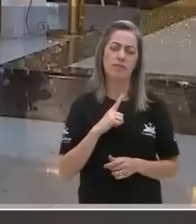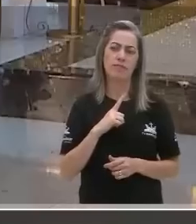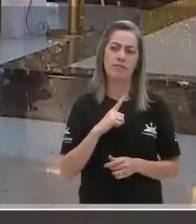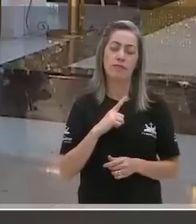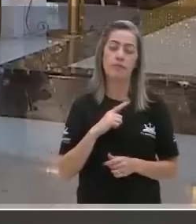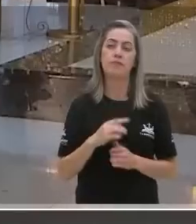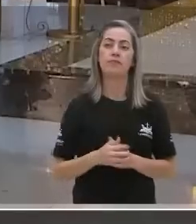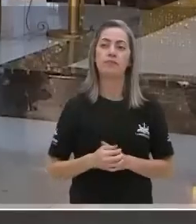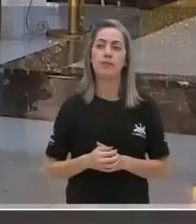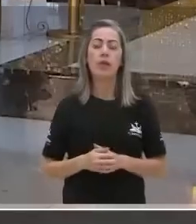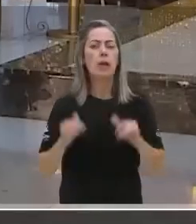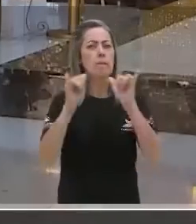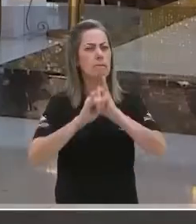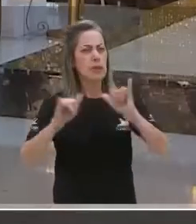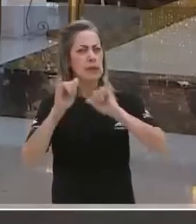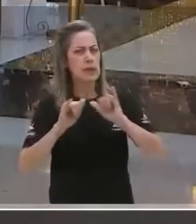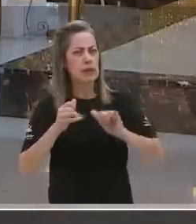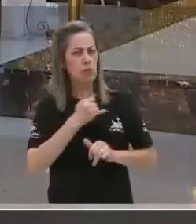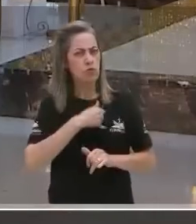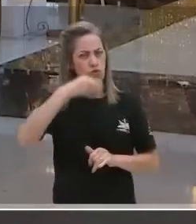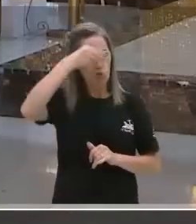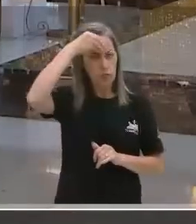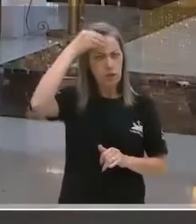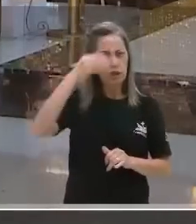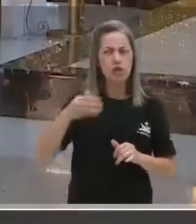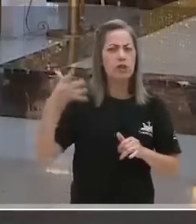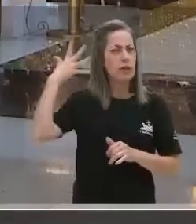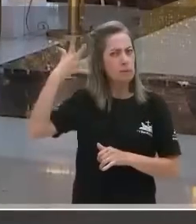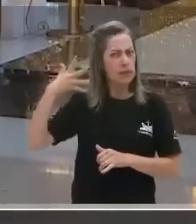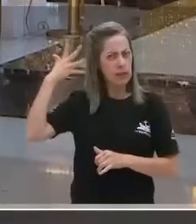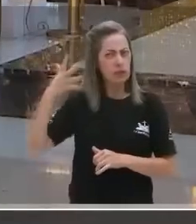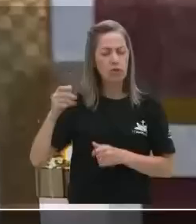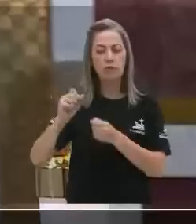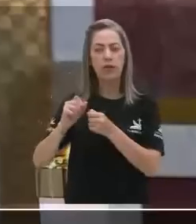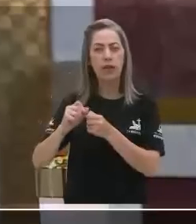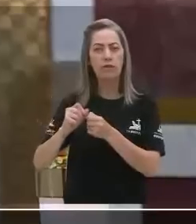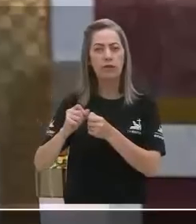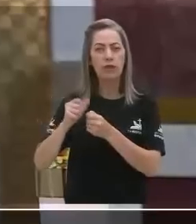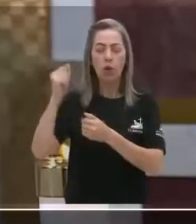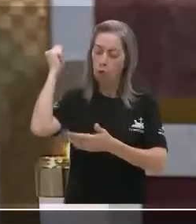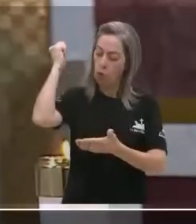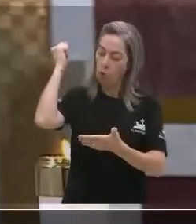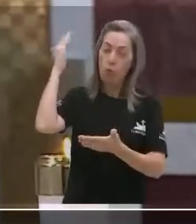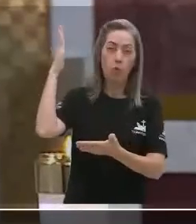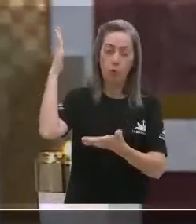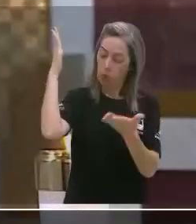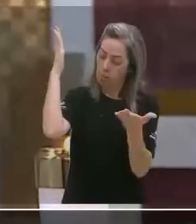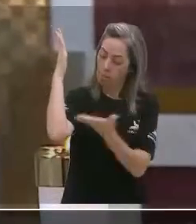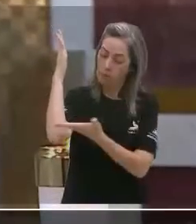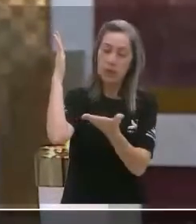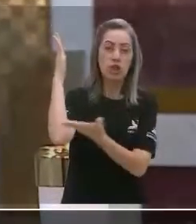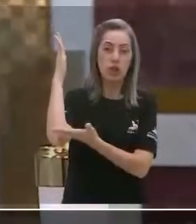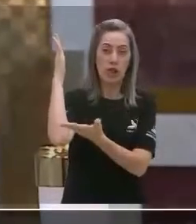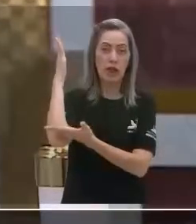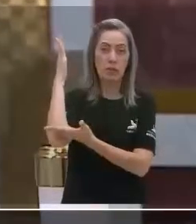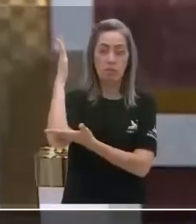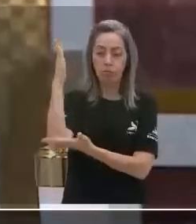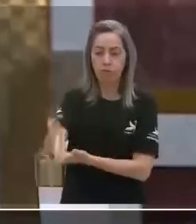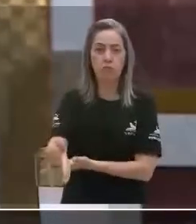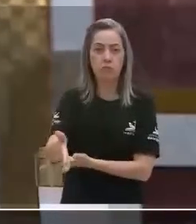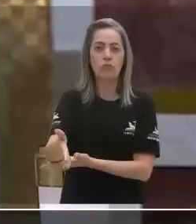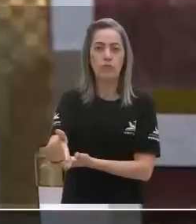Batista, João Batista dizia: ele está com um machado embaixo da árvore para derrubar os que não